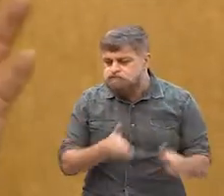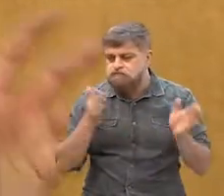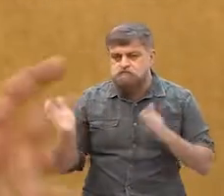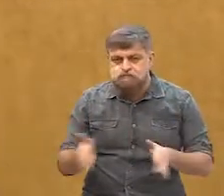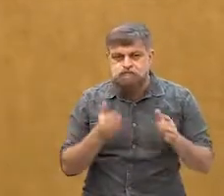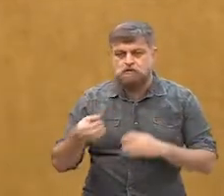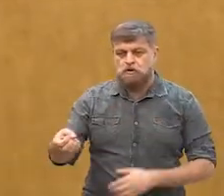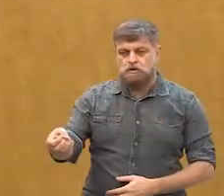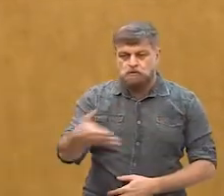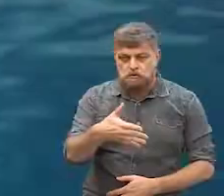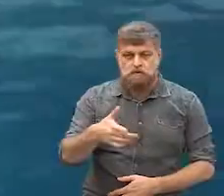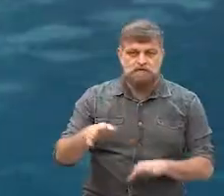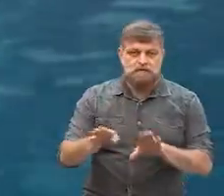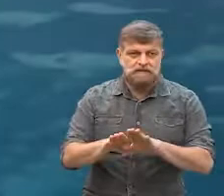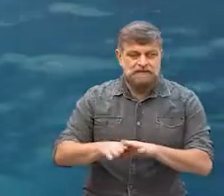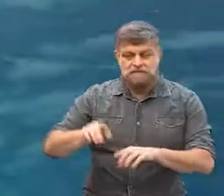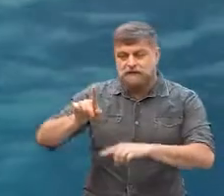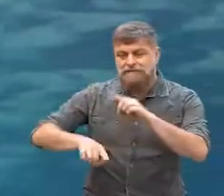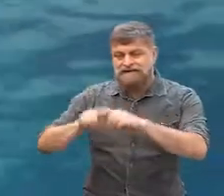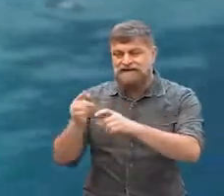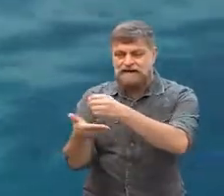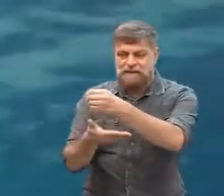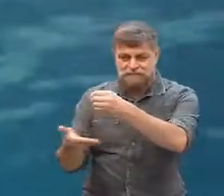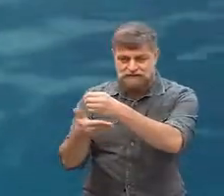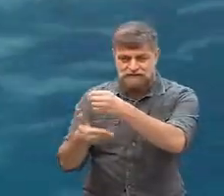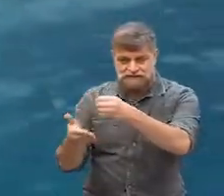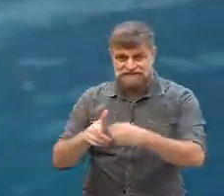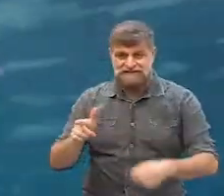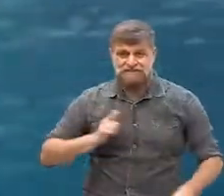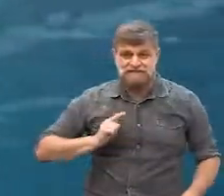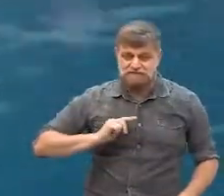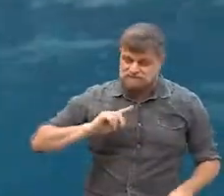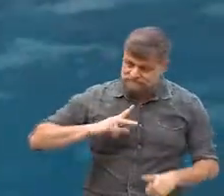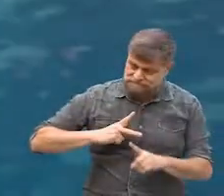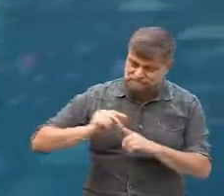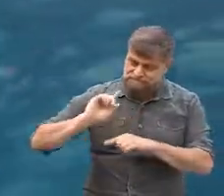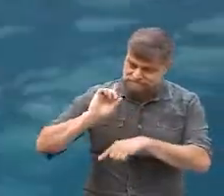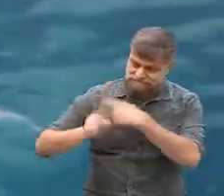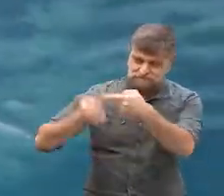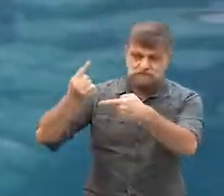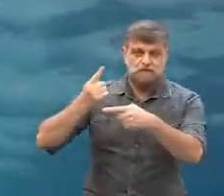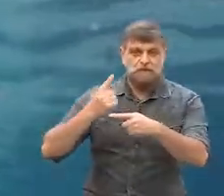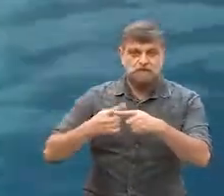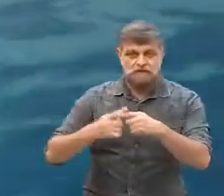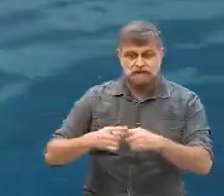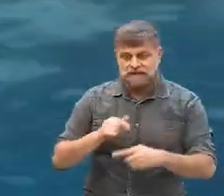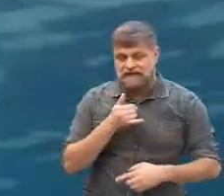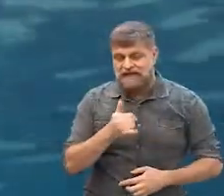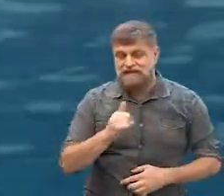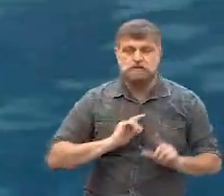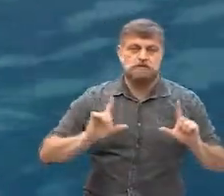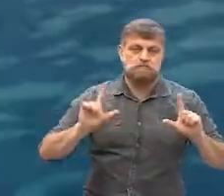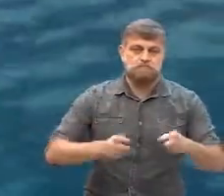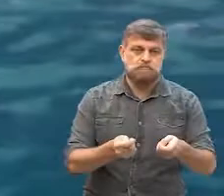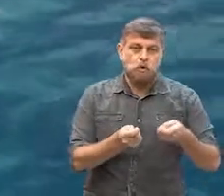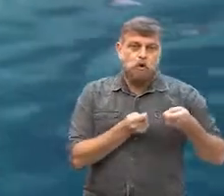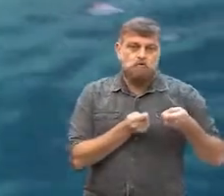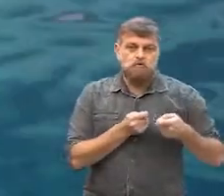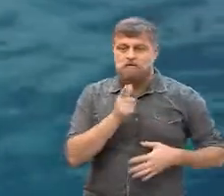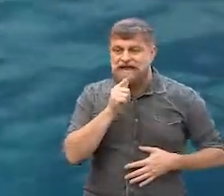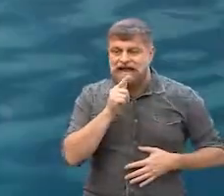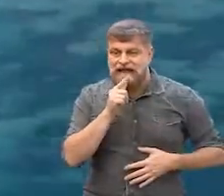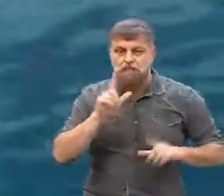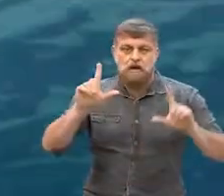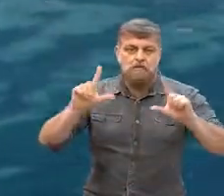embalagem, que extrair mais matéria-prima. E você tem muitos ganhos, porque você reduz o consumo de energia, reduz o consumo de